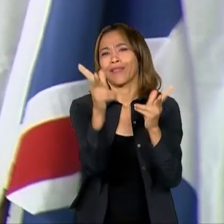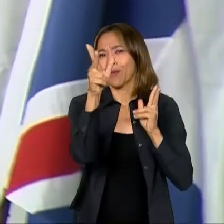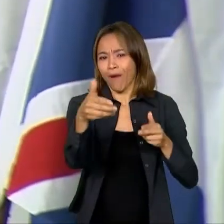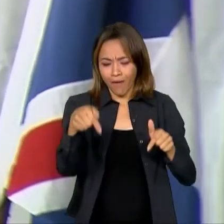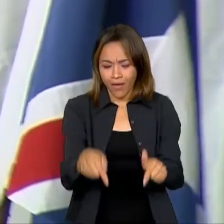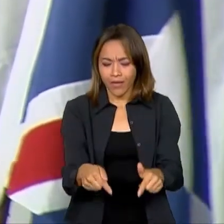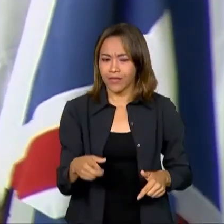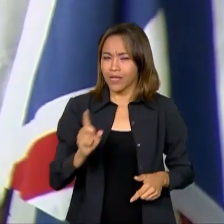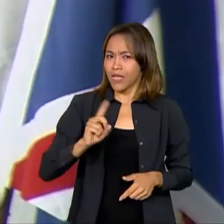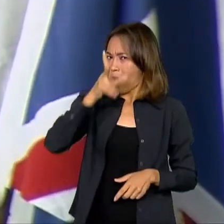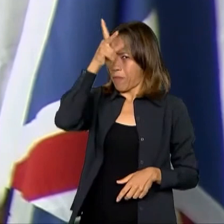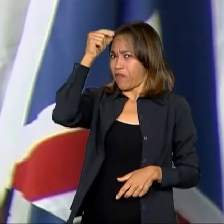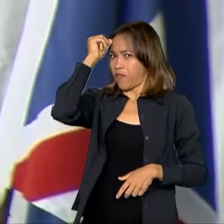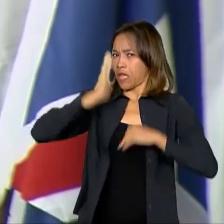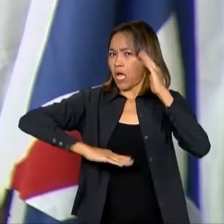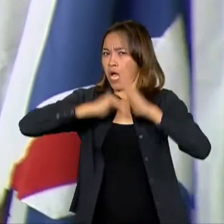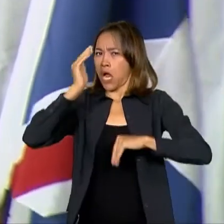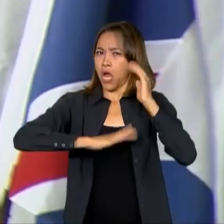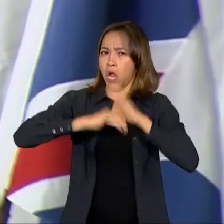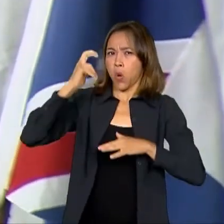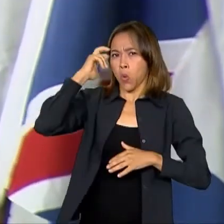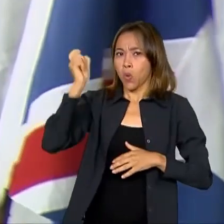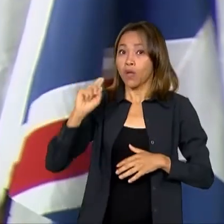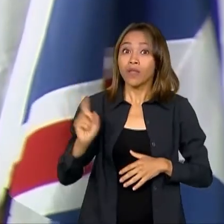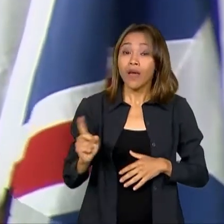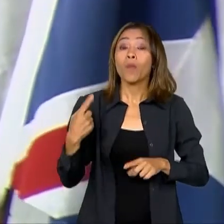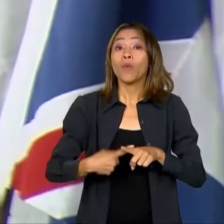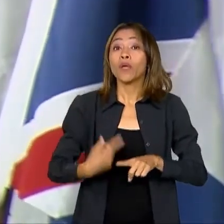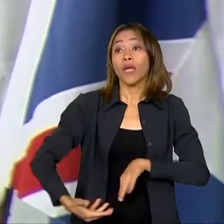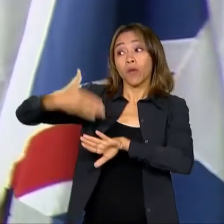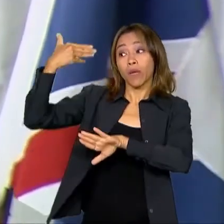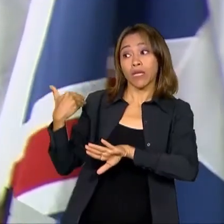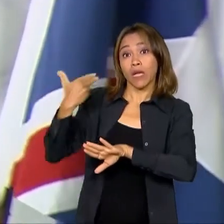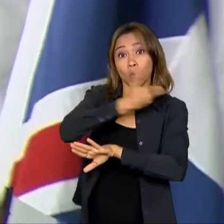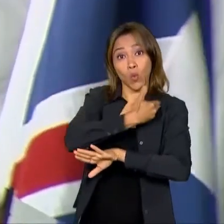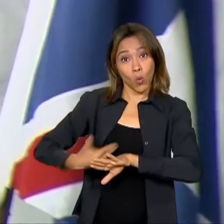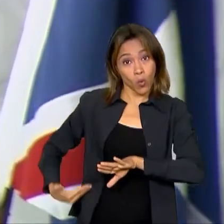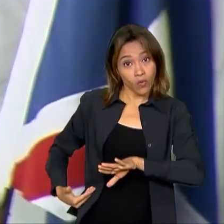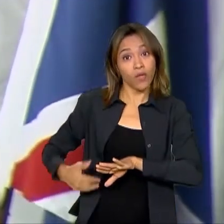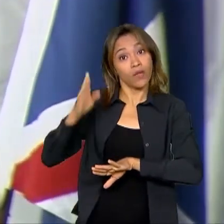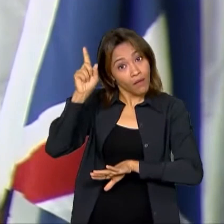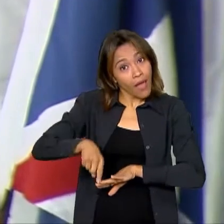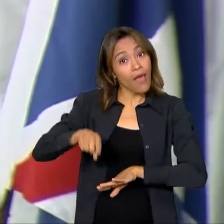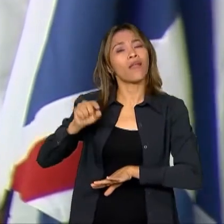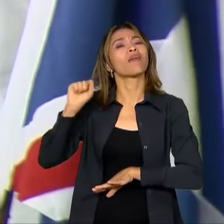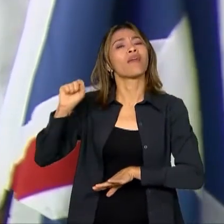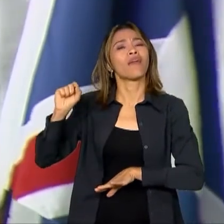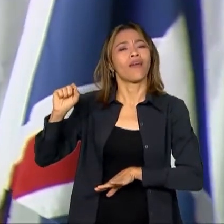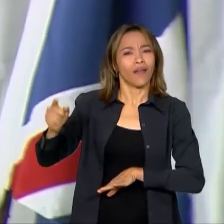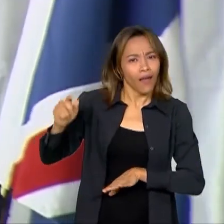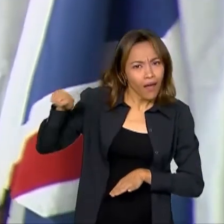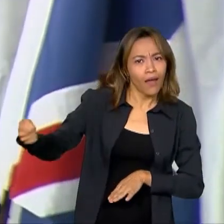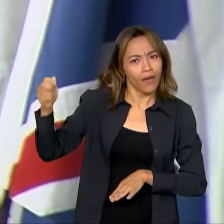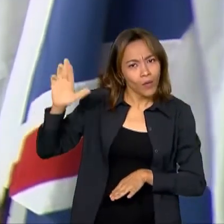Não porque a prefeita era competente, porque o Brasil era governado por um presidente chamado Luiz Inácio